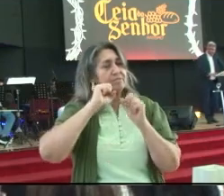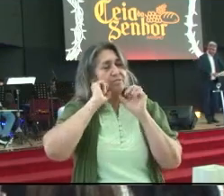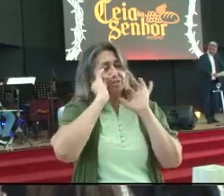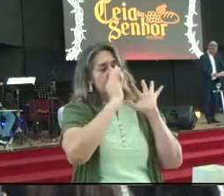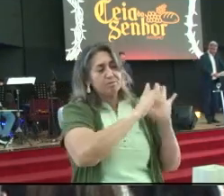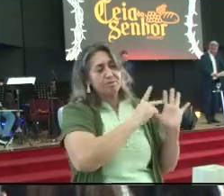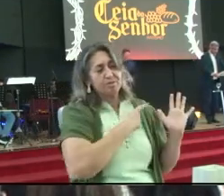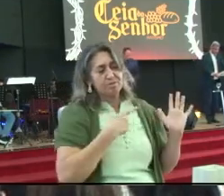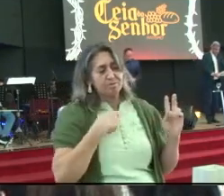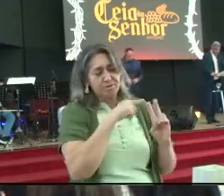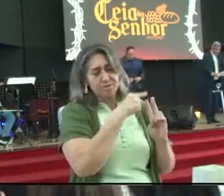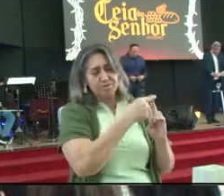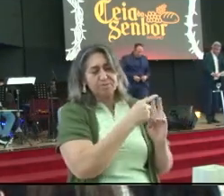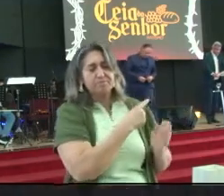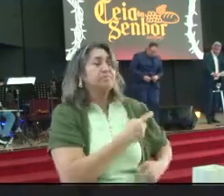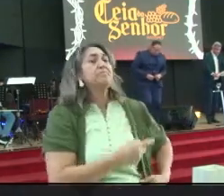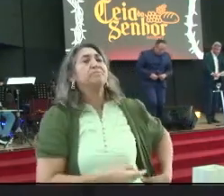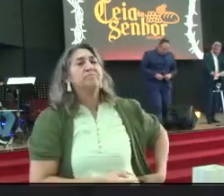Deus abençoe, obrigado.